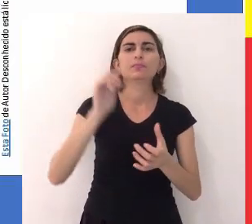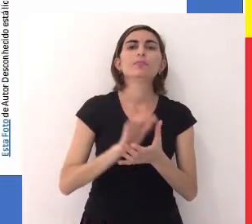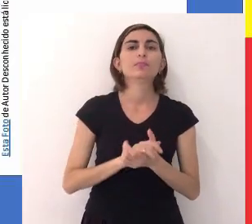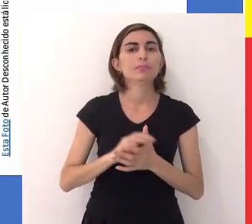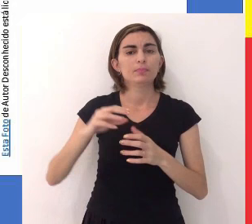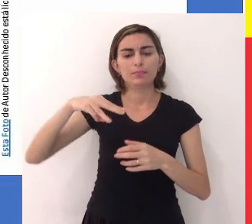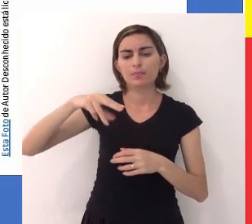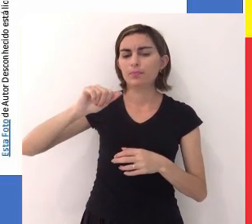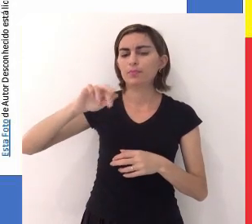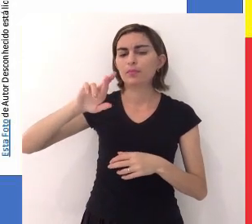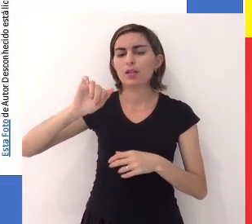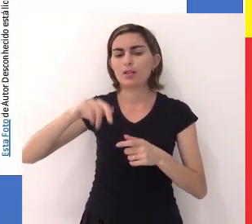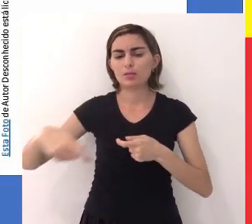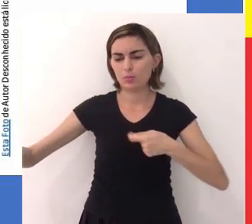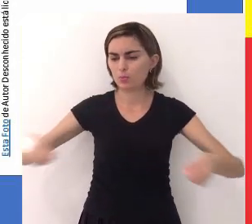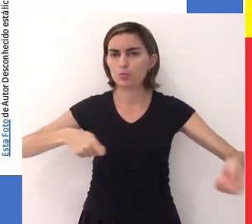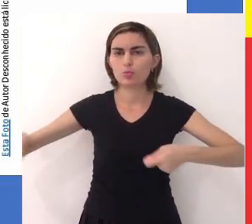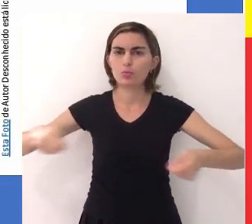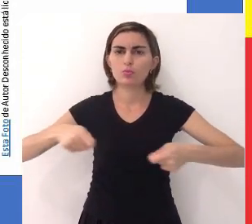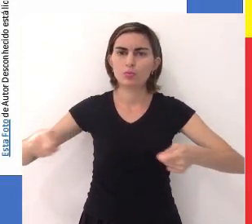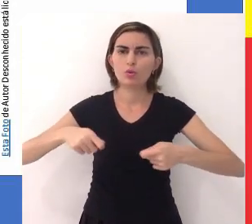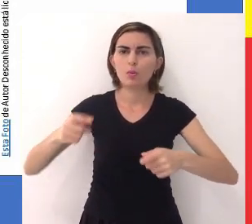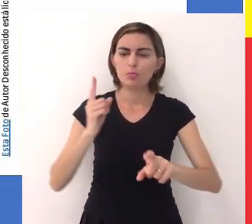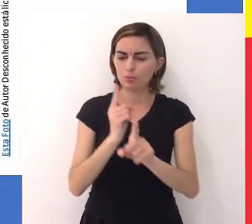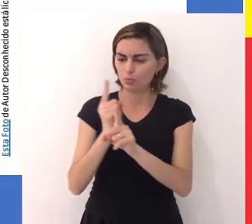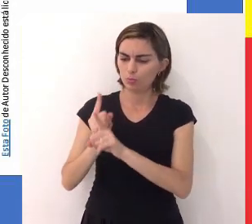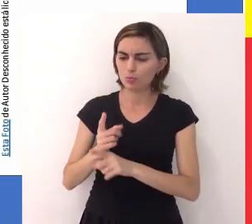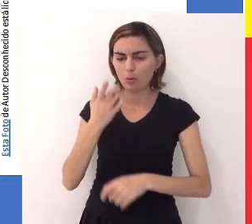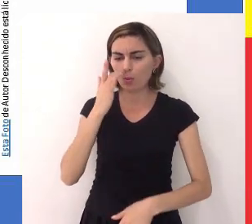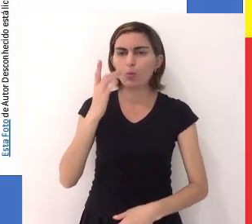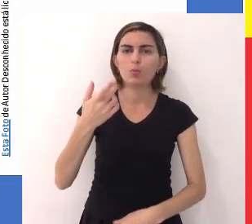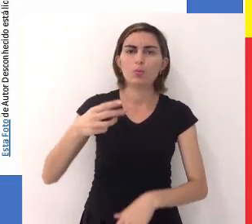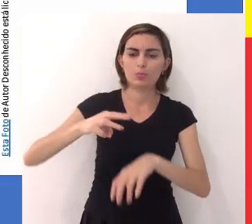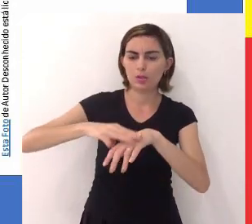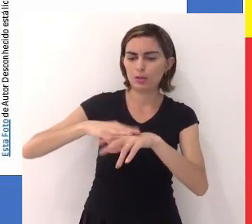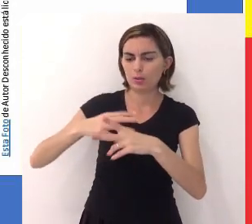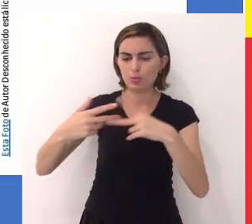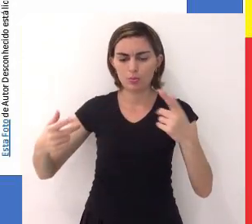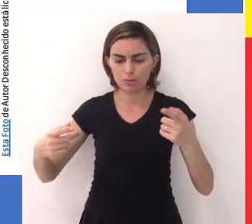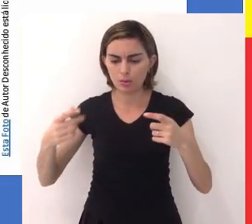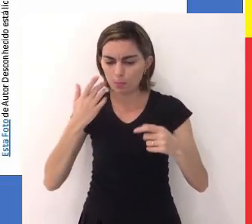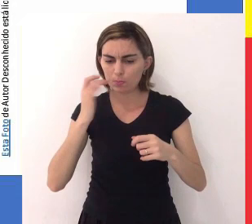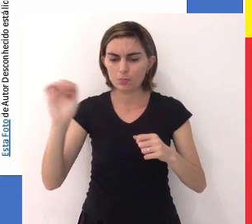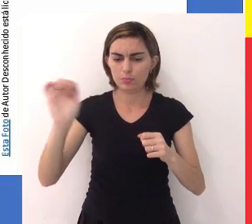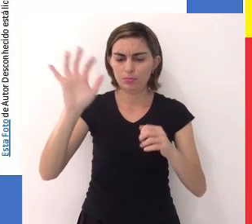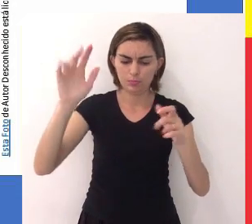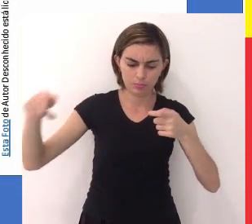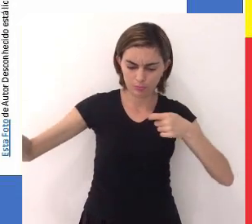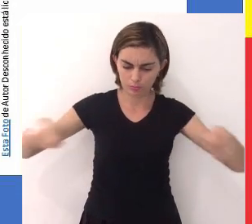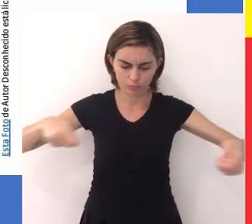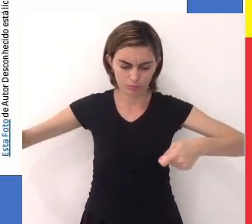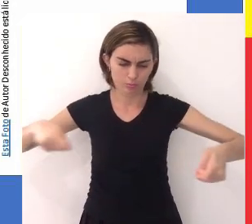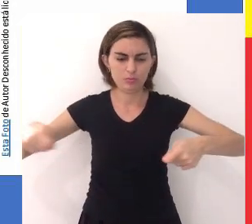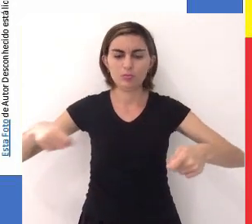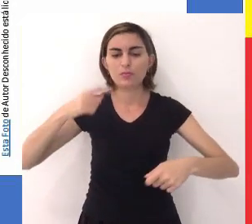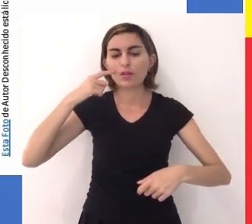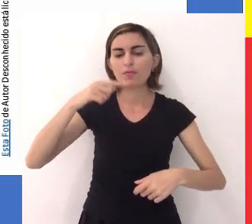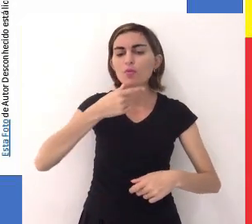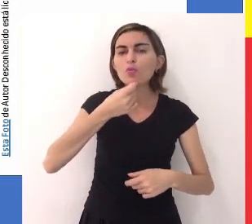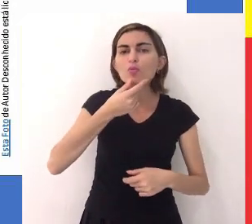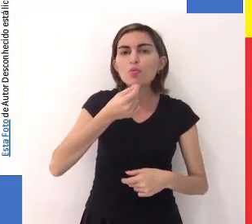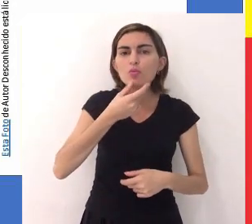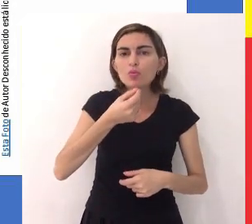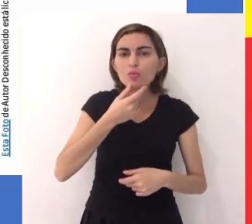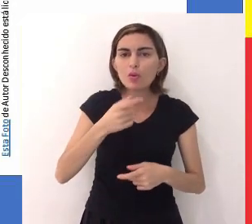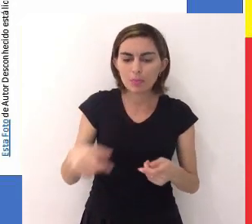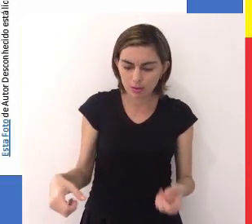vocês de mineração, tá? Como era feita essa mineração e como eles extraíam esses metais preciosos, ok? Você vê um homem